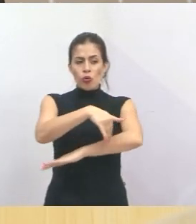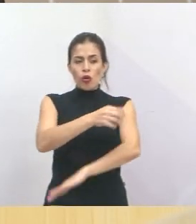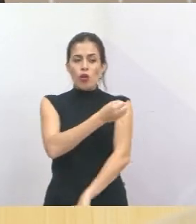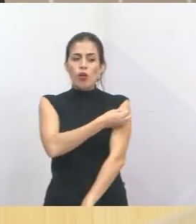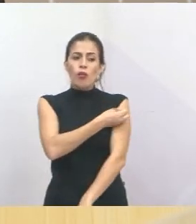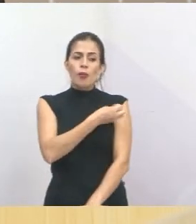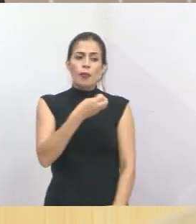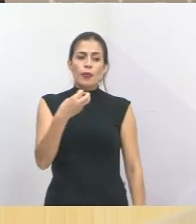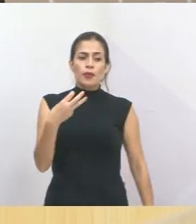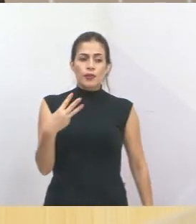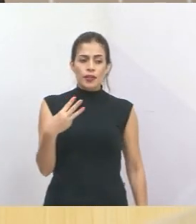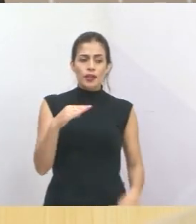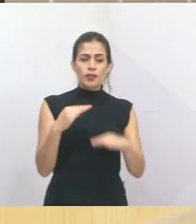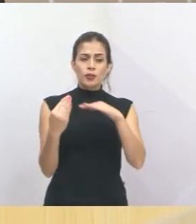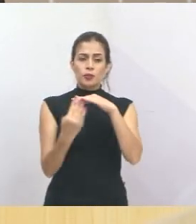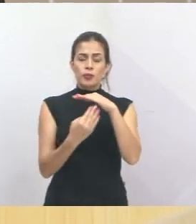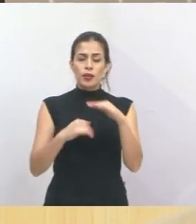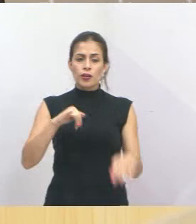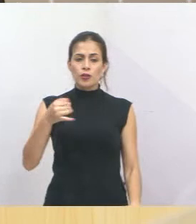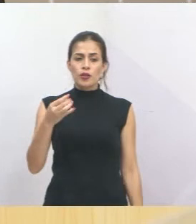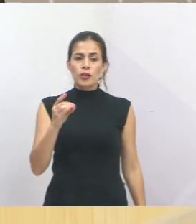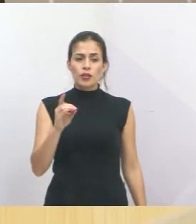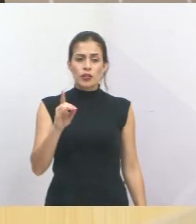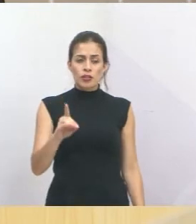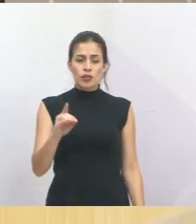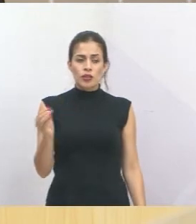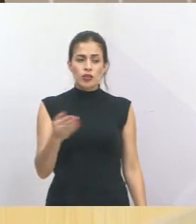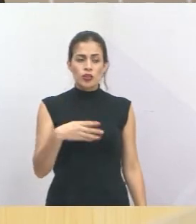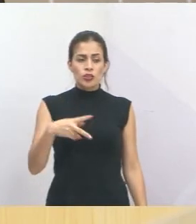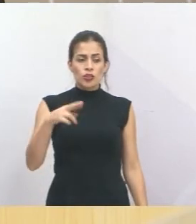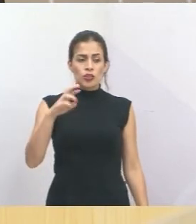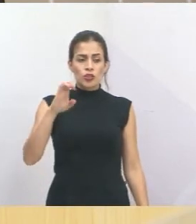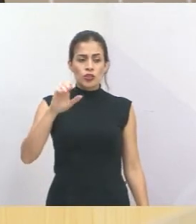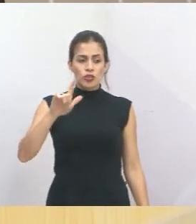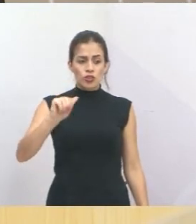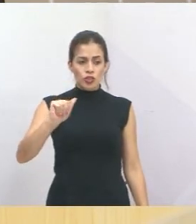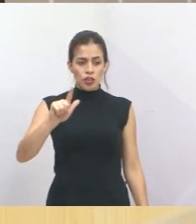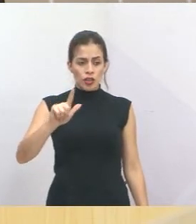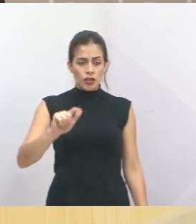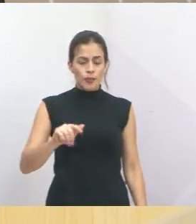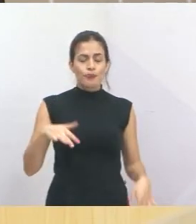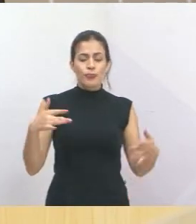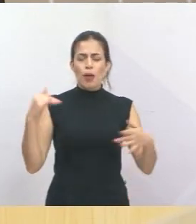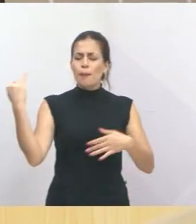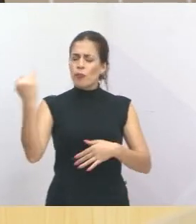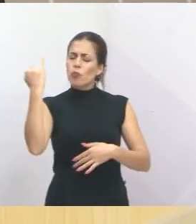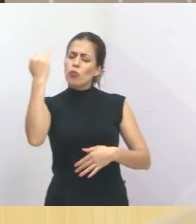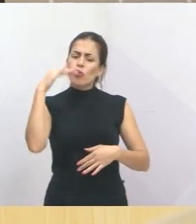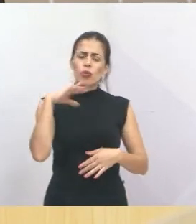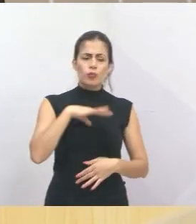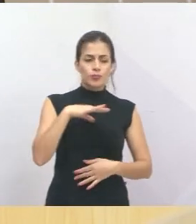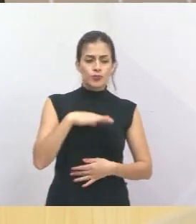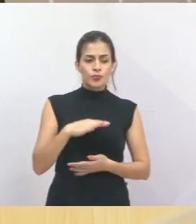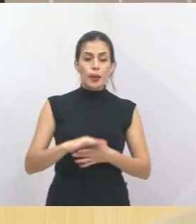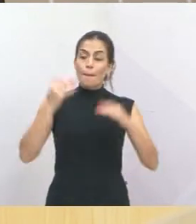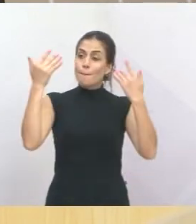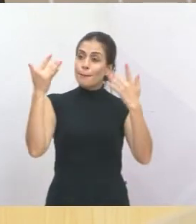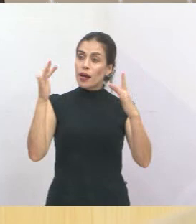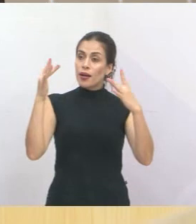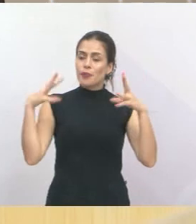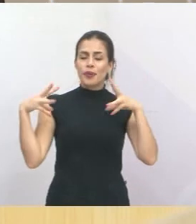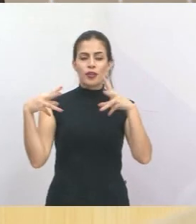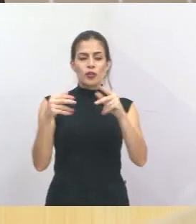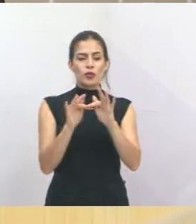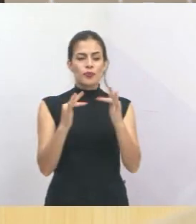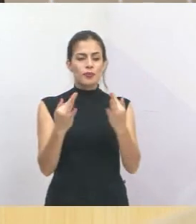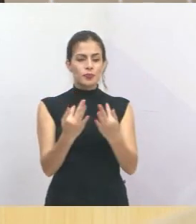Jardim Real, tá, de suma importância para o nosso município. Então, parabéns aqui a todos os familiares que realmente